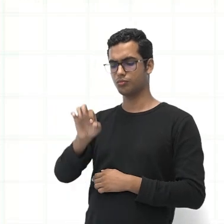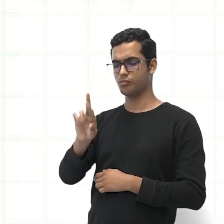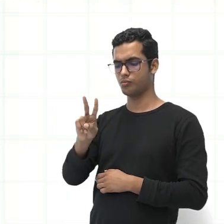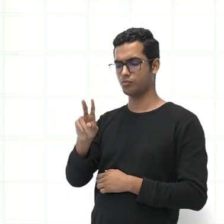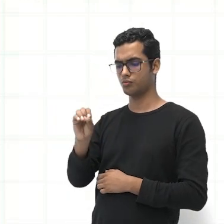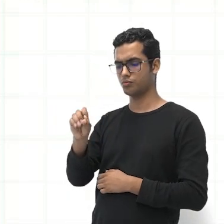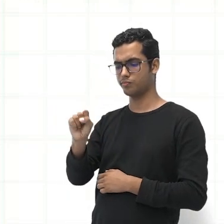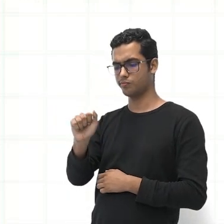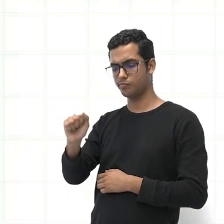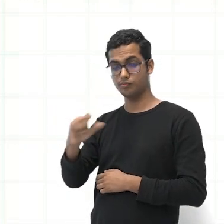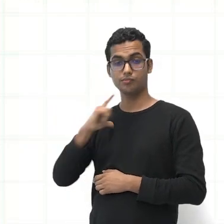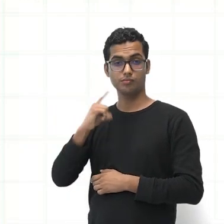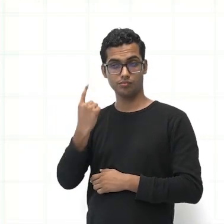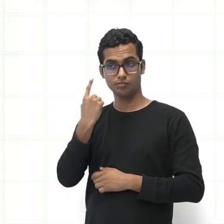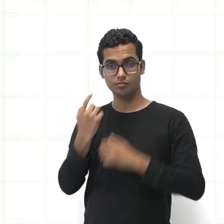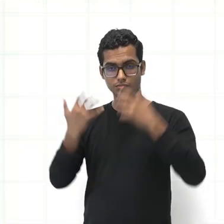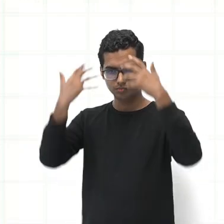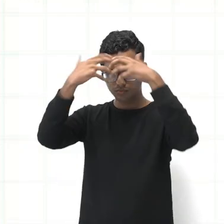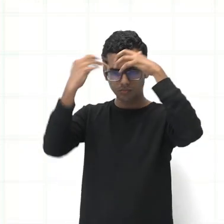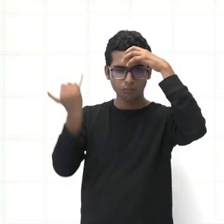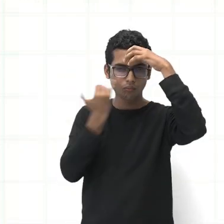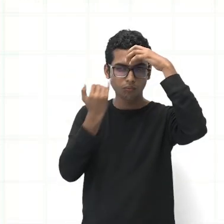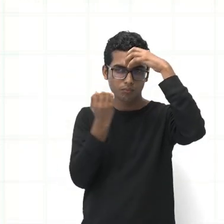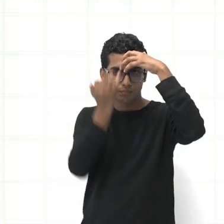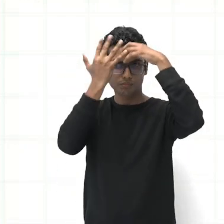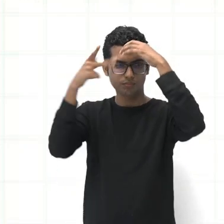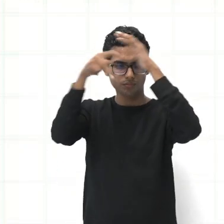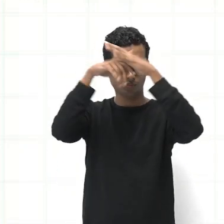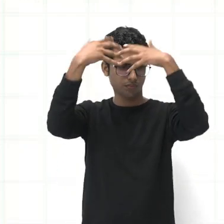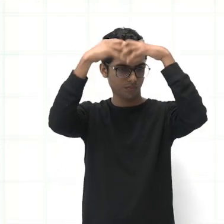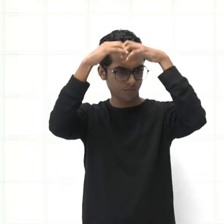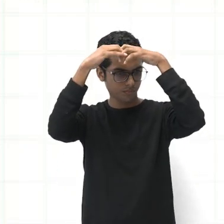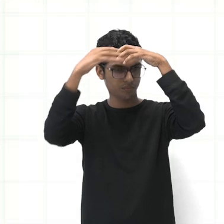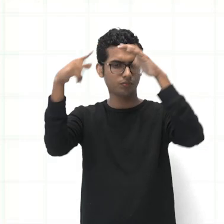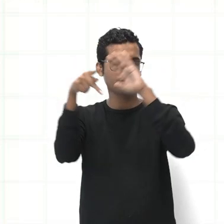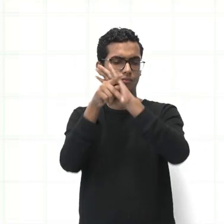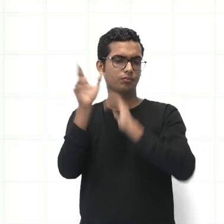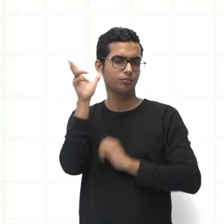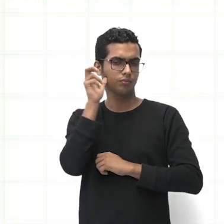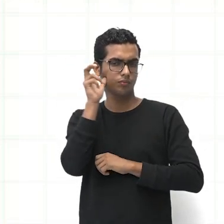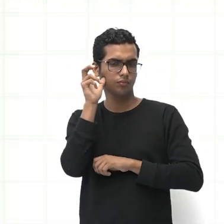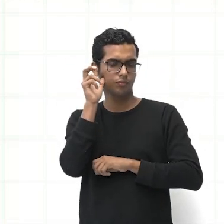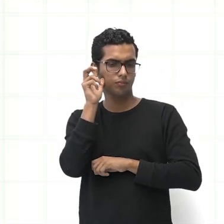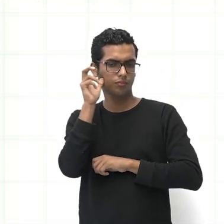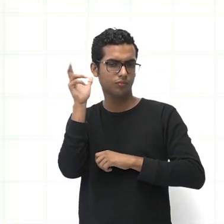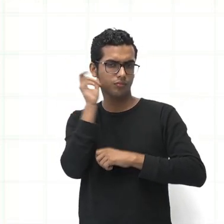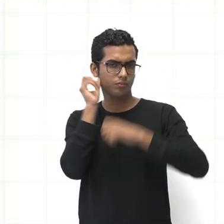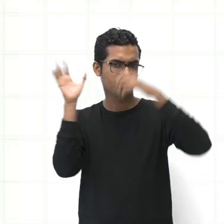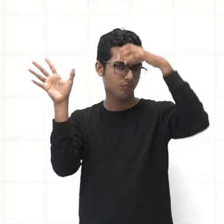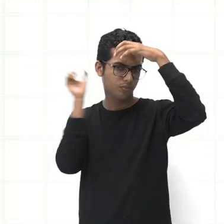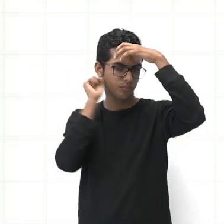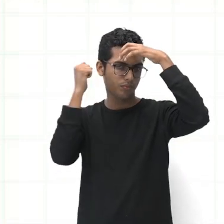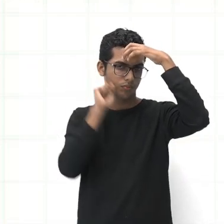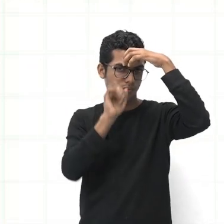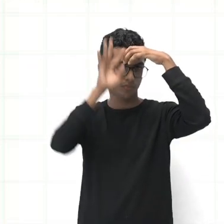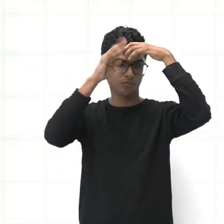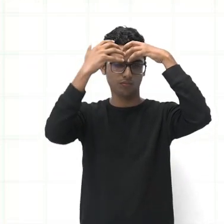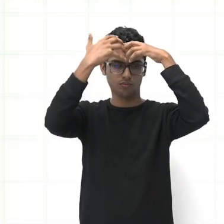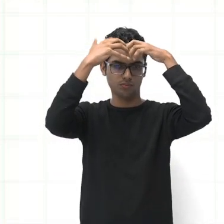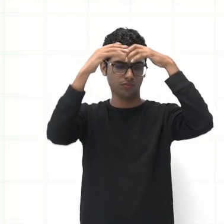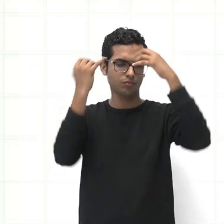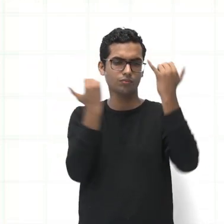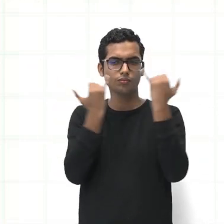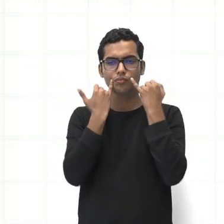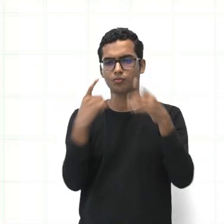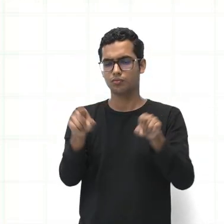transmitidos ao cérebro pelo nervo auditivo, certo? Agora que